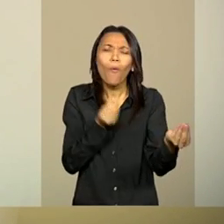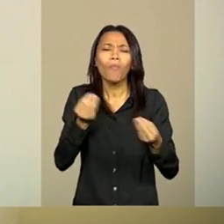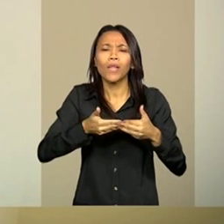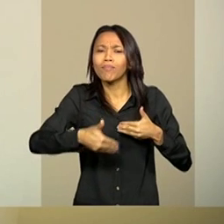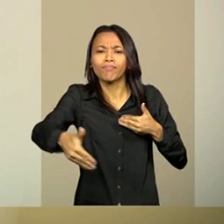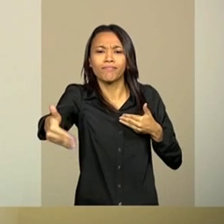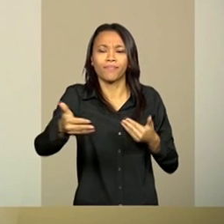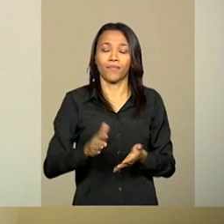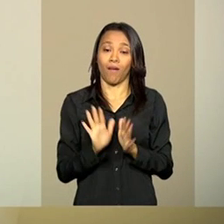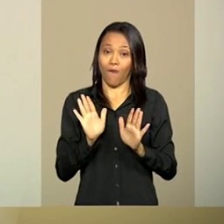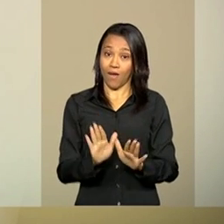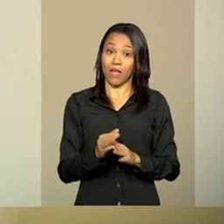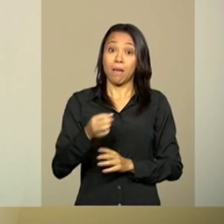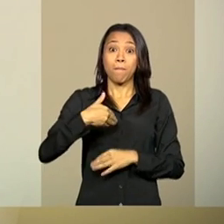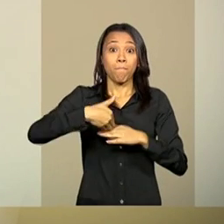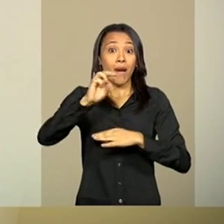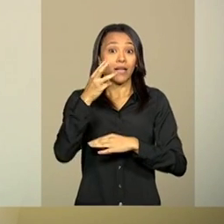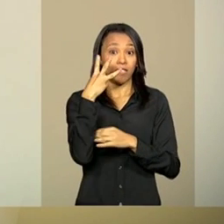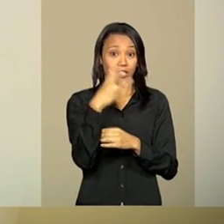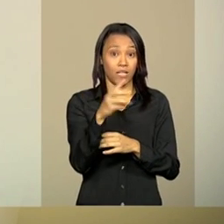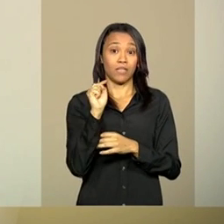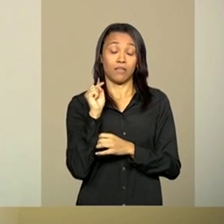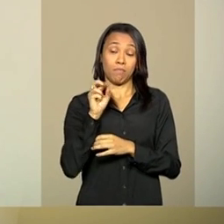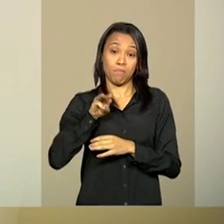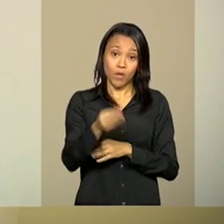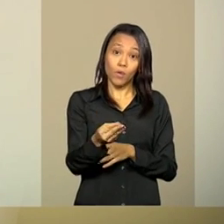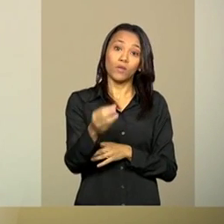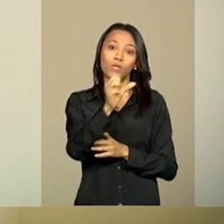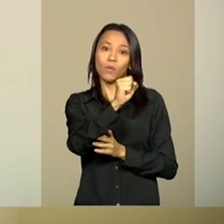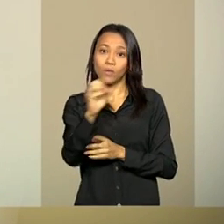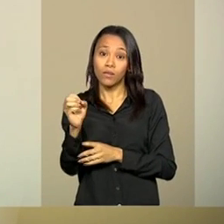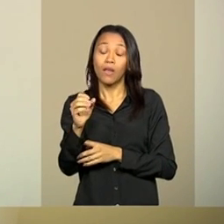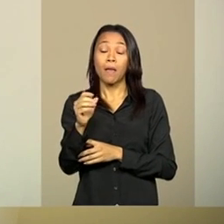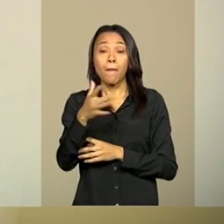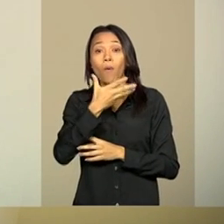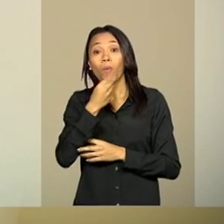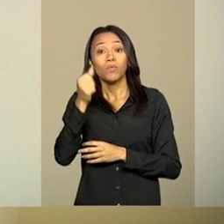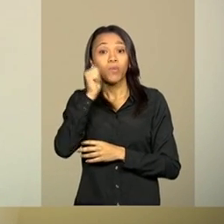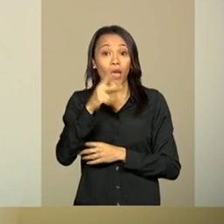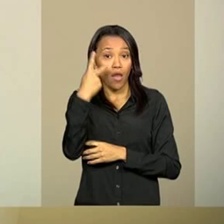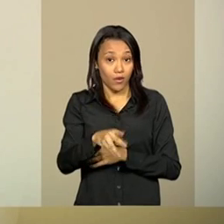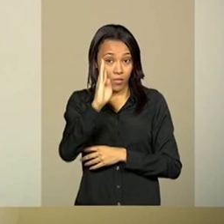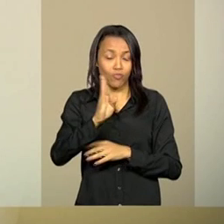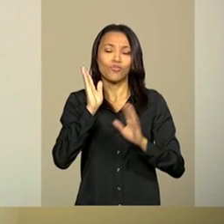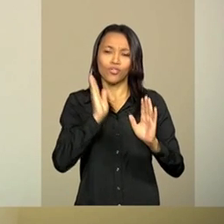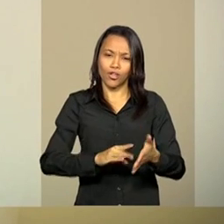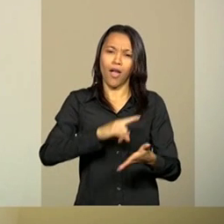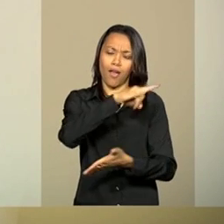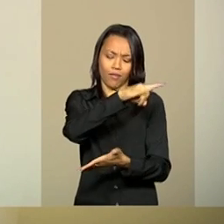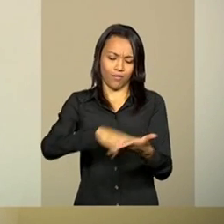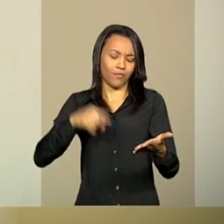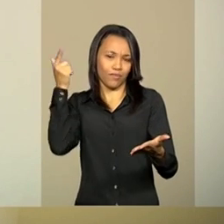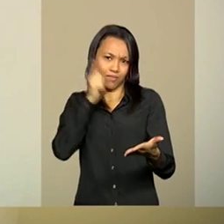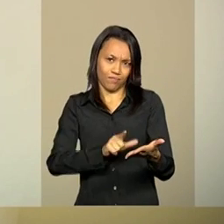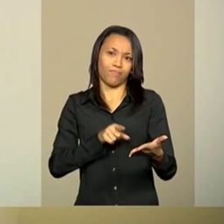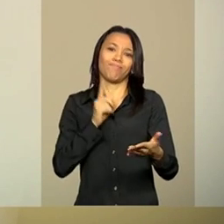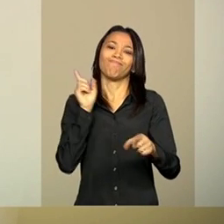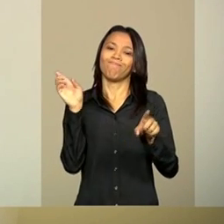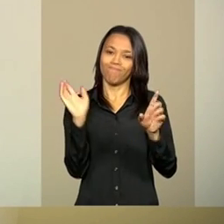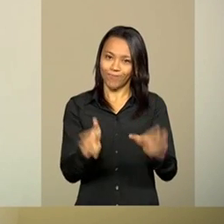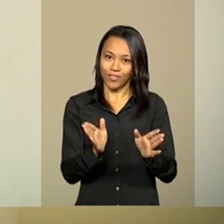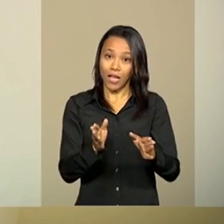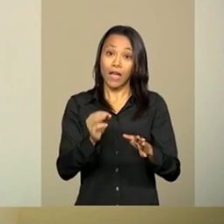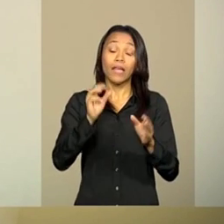mais de três milhões e oitocentos mil brasileiros e brasileiras já formalizar o seu negócio entrando para o